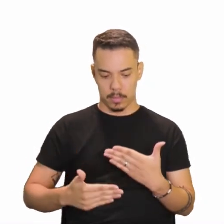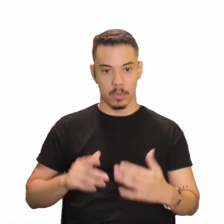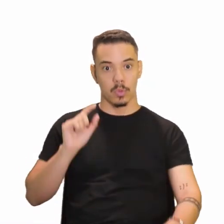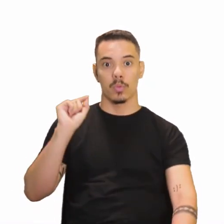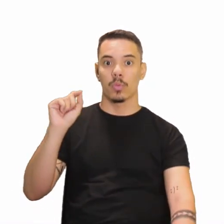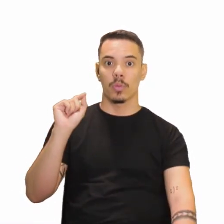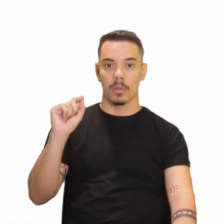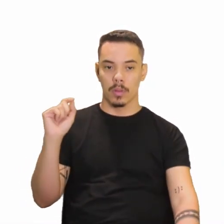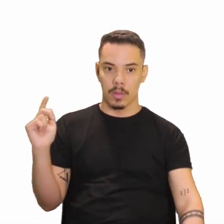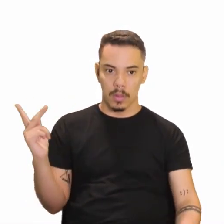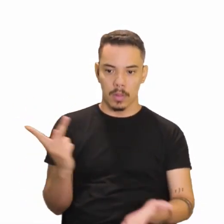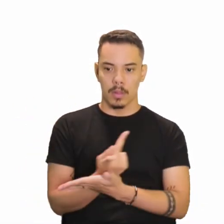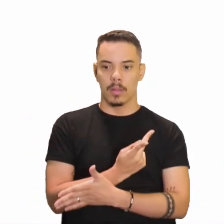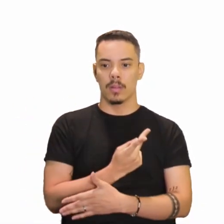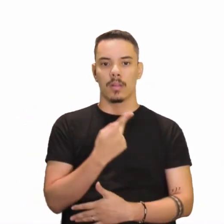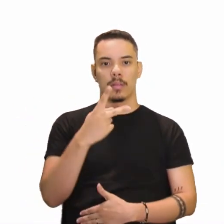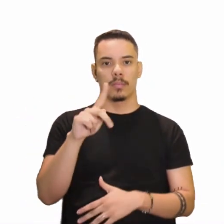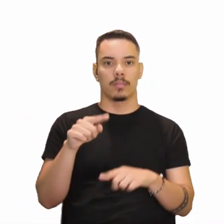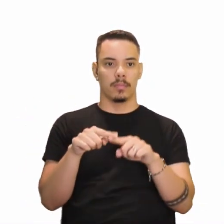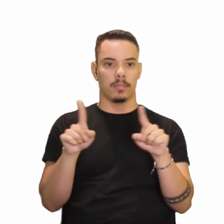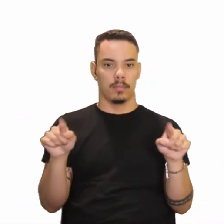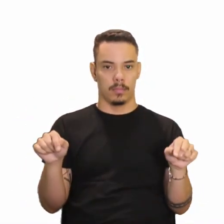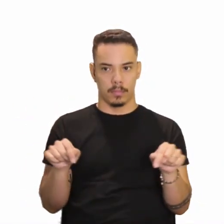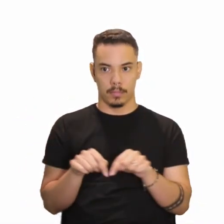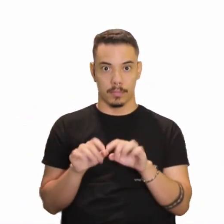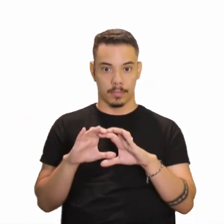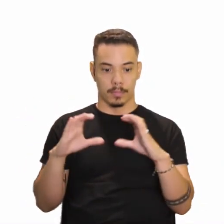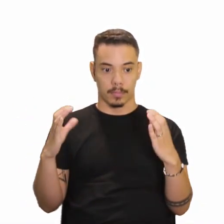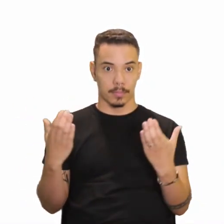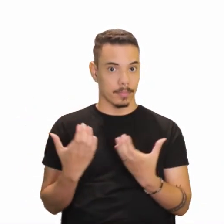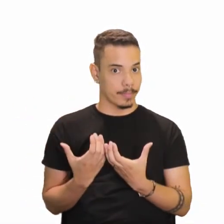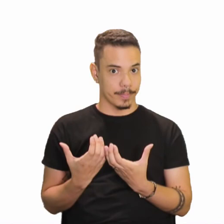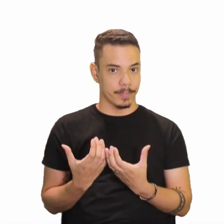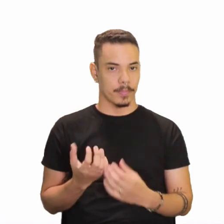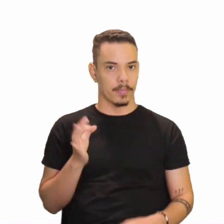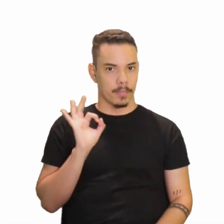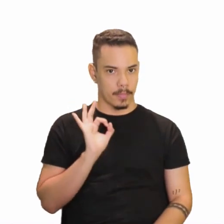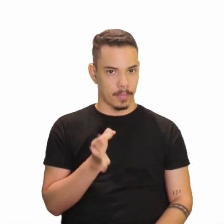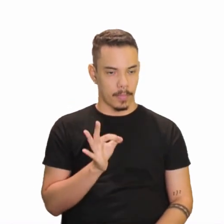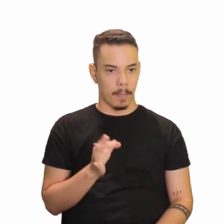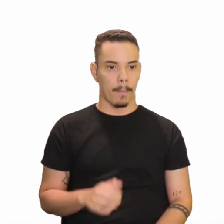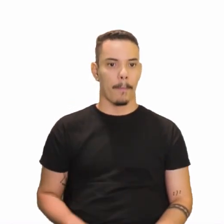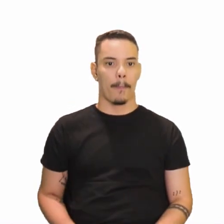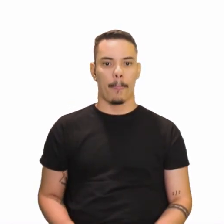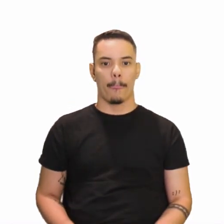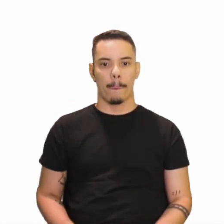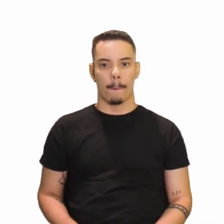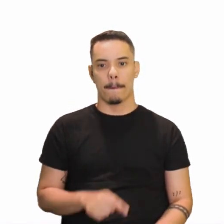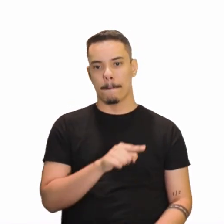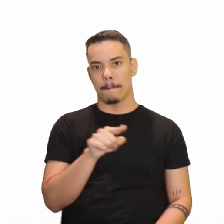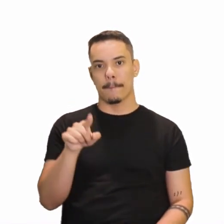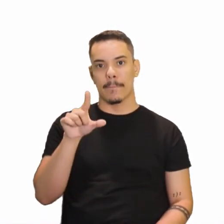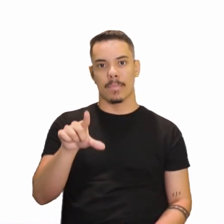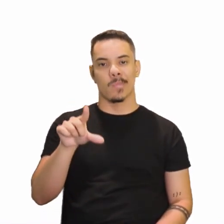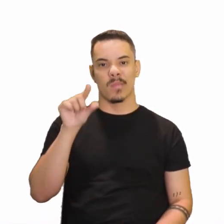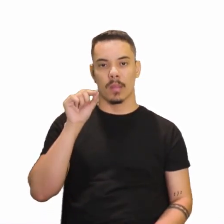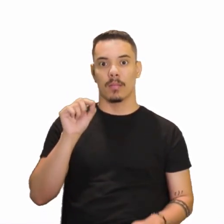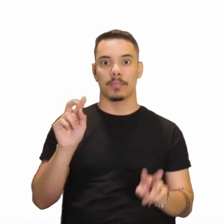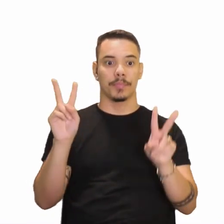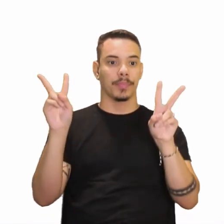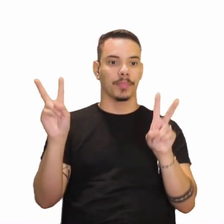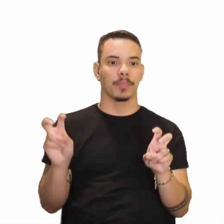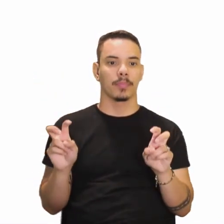acontecendo aí na sua cidade na sua comunidade Tá certo você vai escolher um título O que que você quer